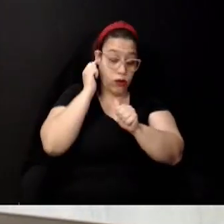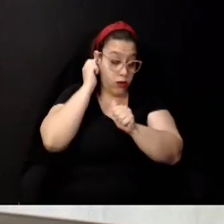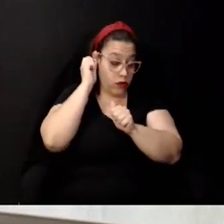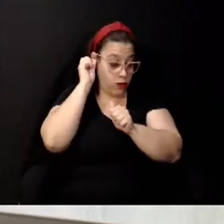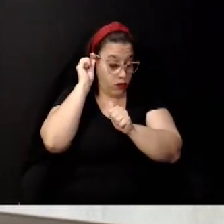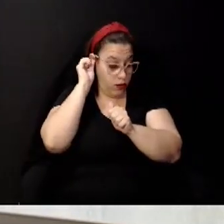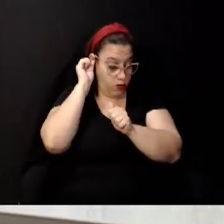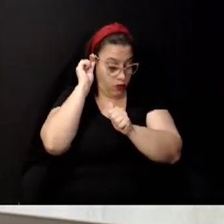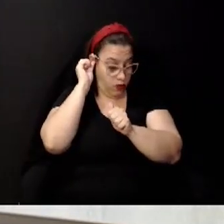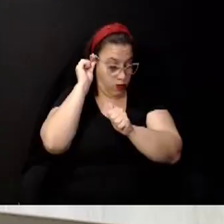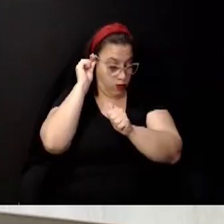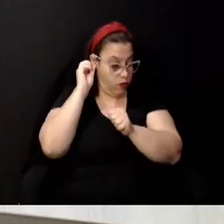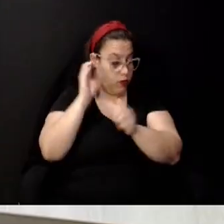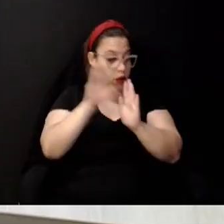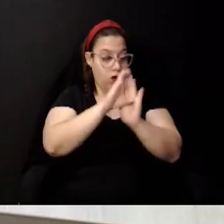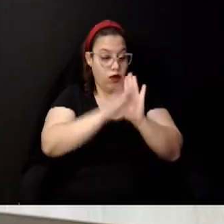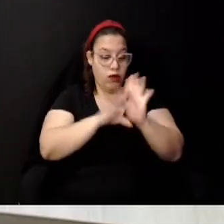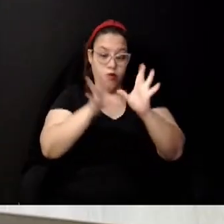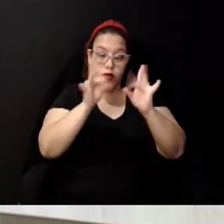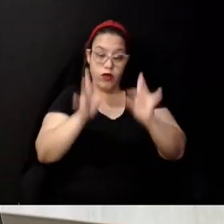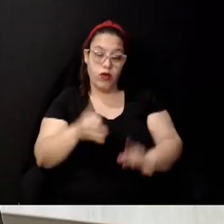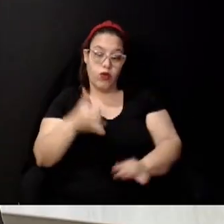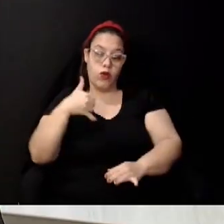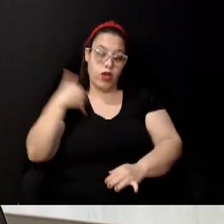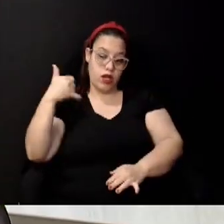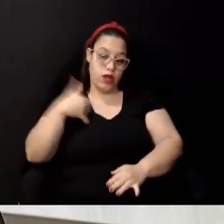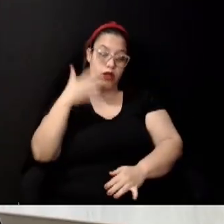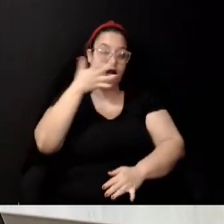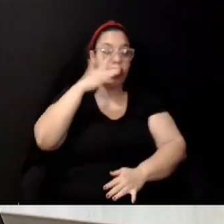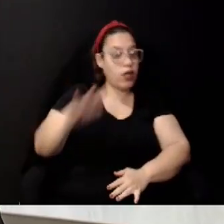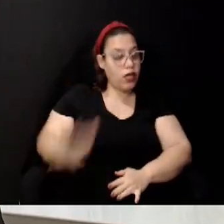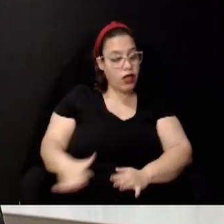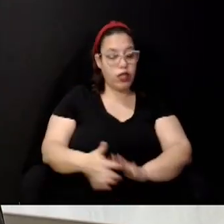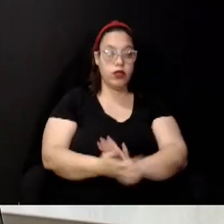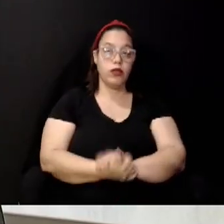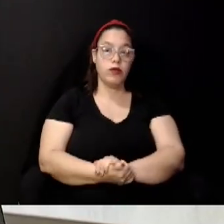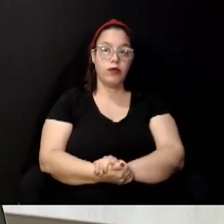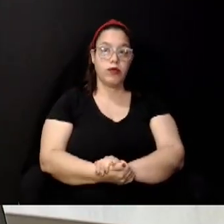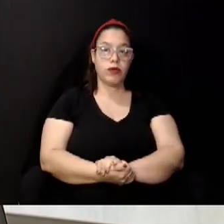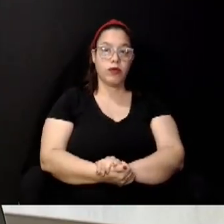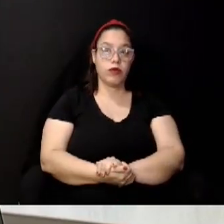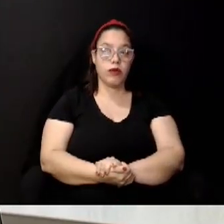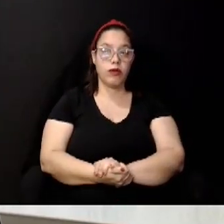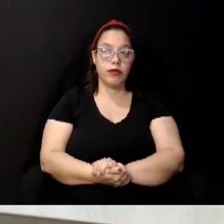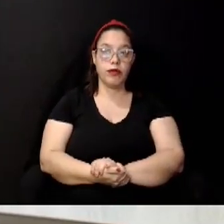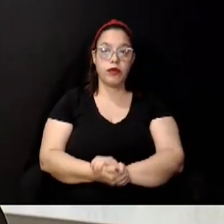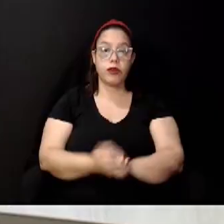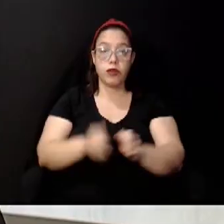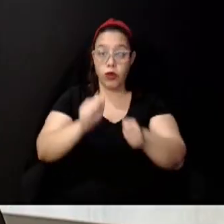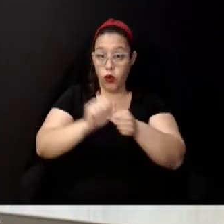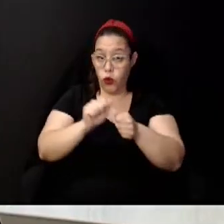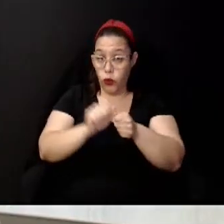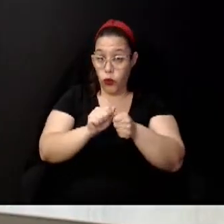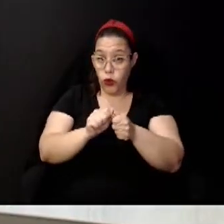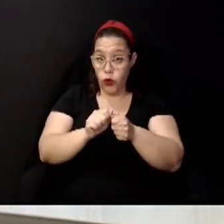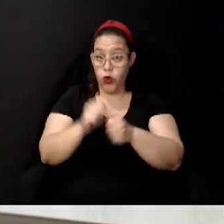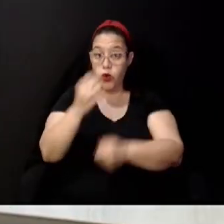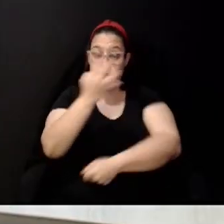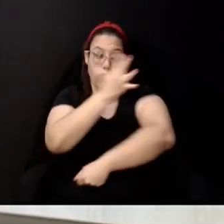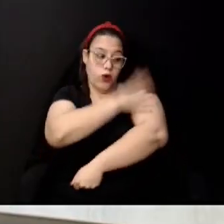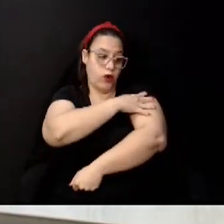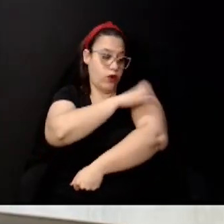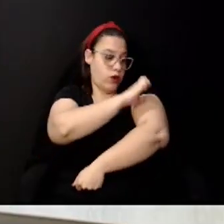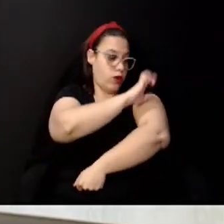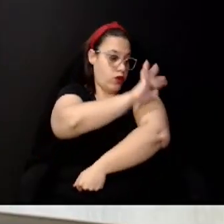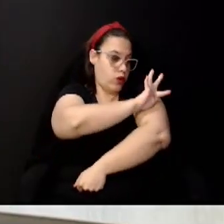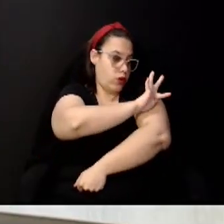personalizada de acordo com a faixa etária das crianças, Então aqui a gente faz com esse 4º ano do ensino fundamental uma contação